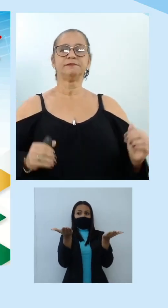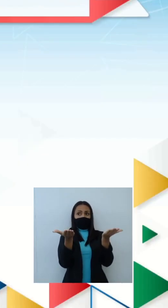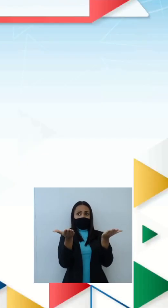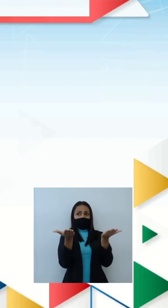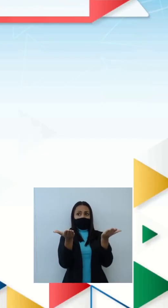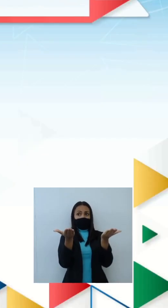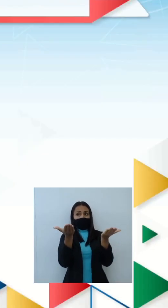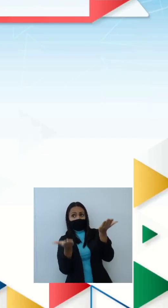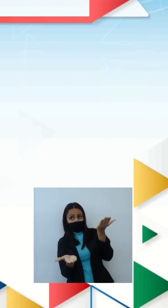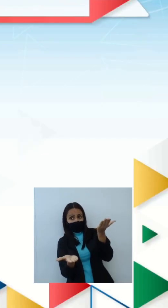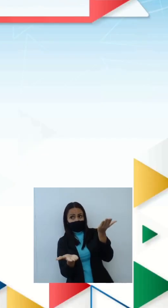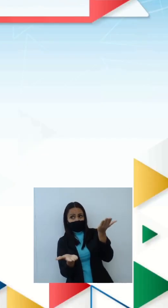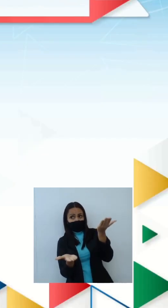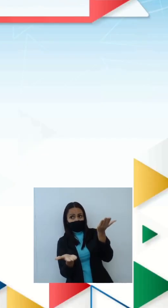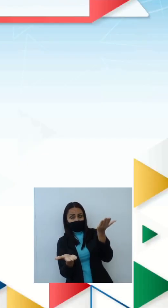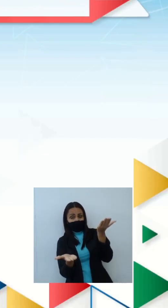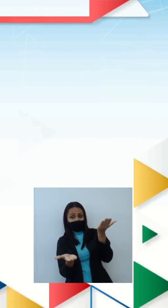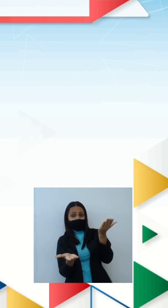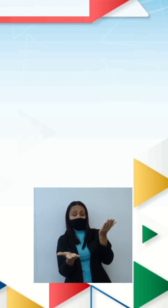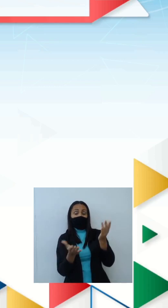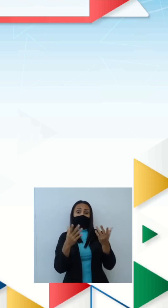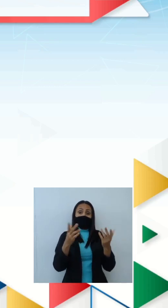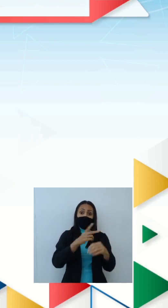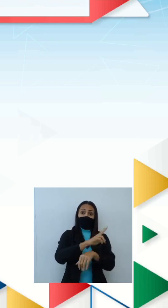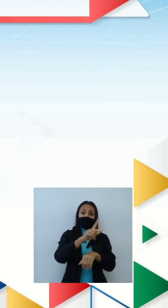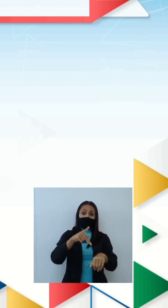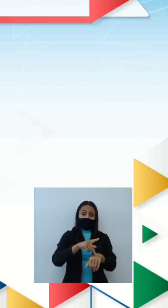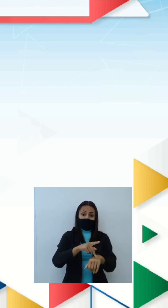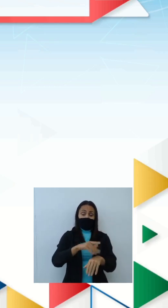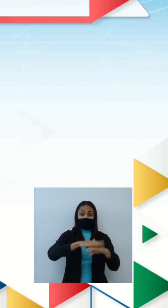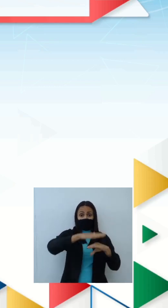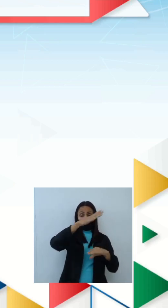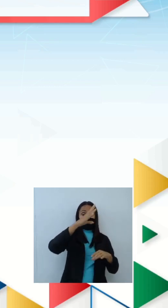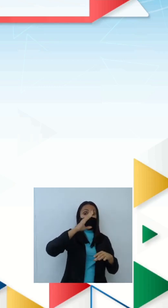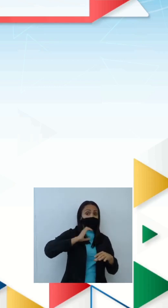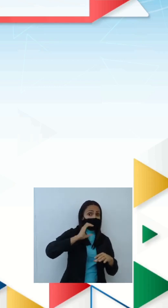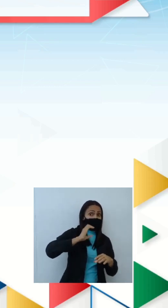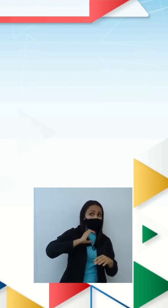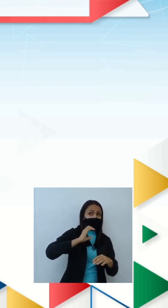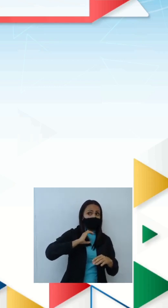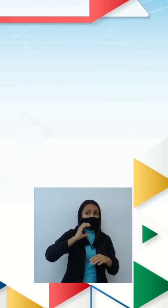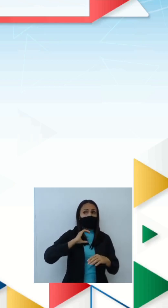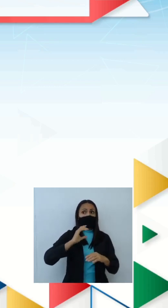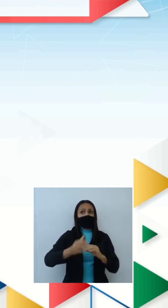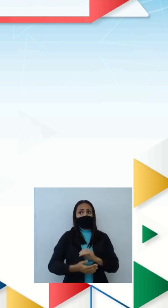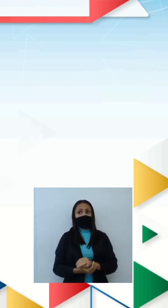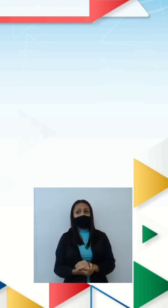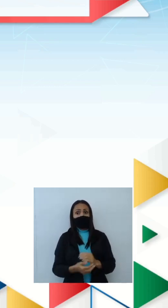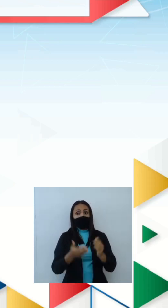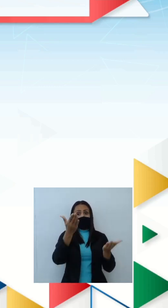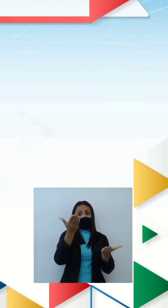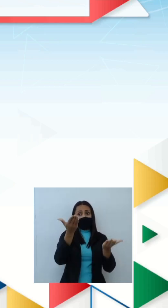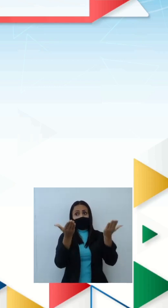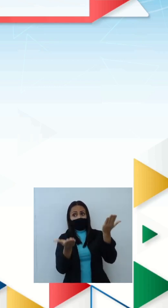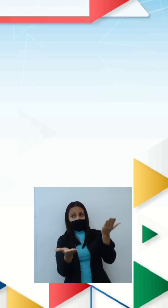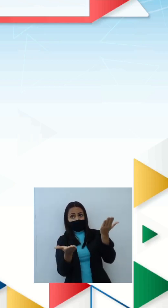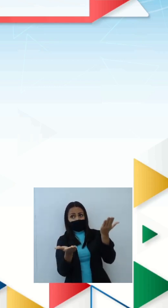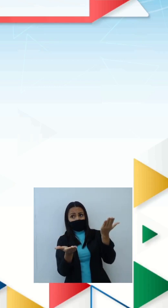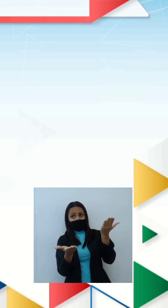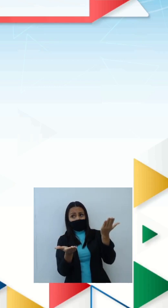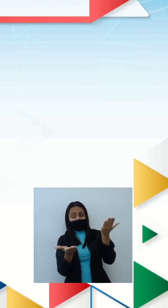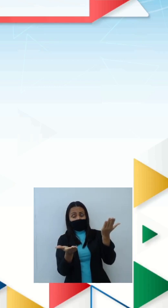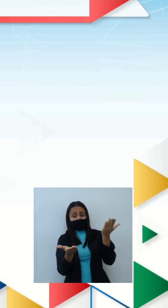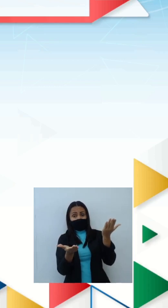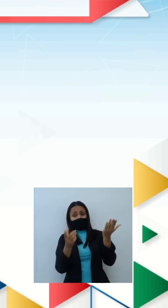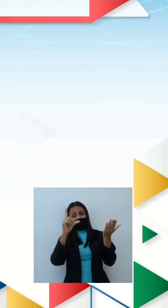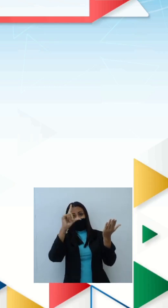aí. Seria um país mais rico, que produz mais, né? E outro país com bem